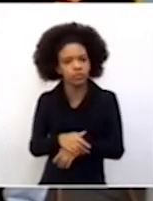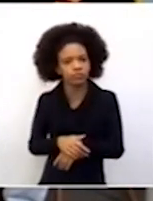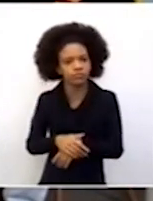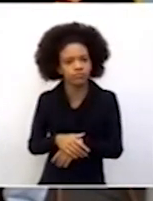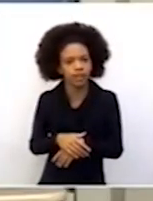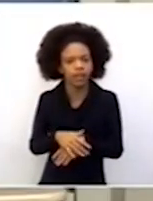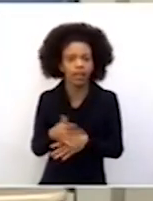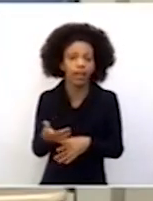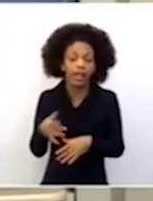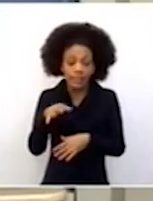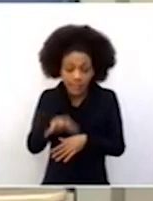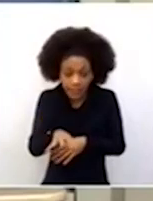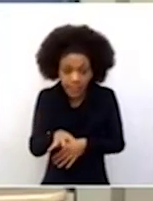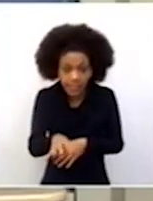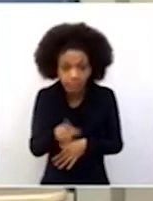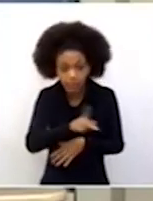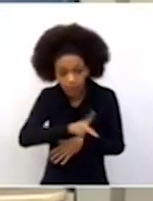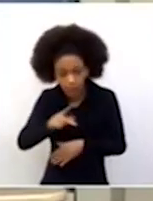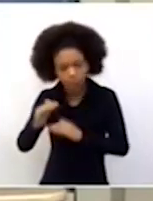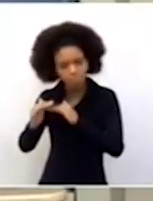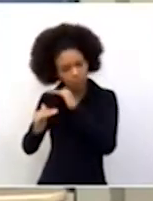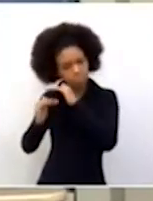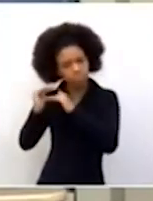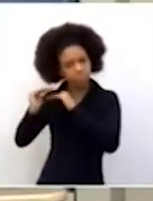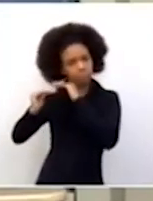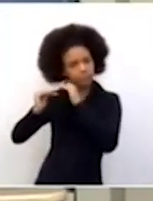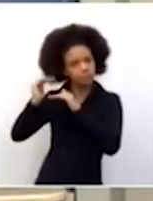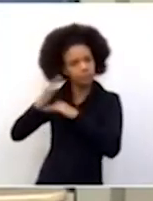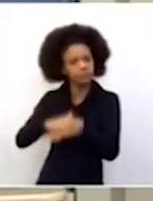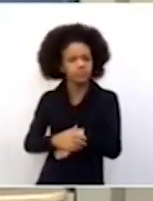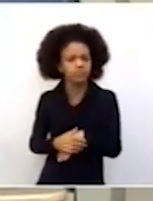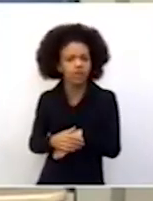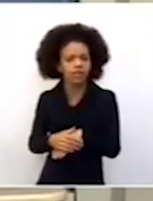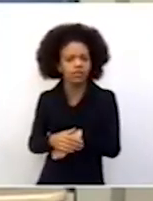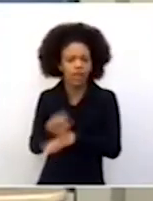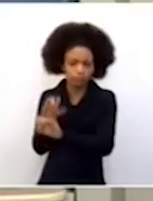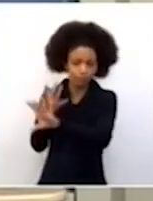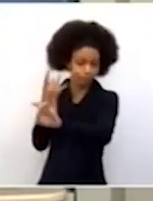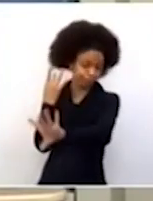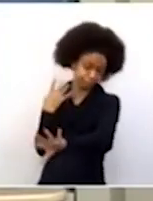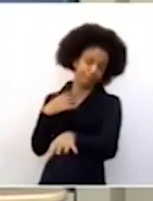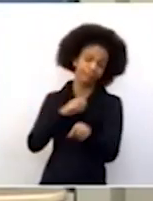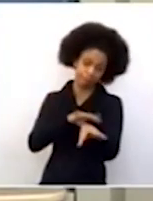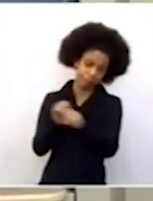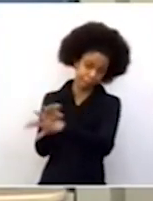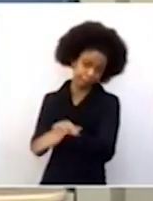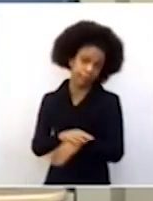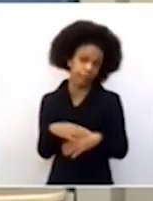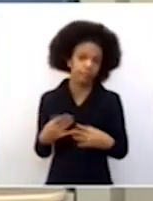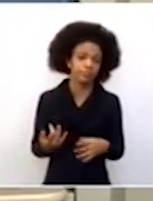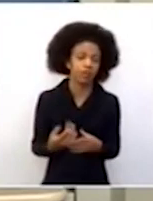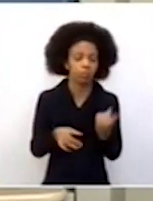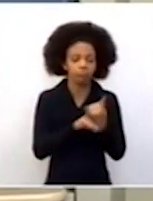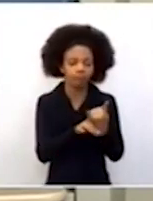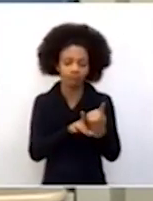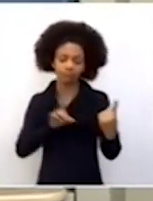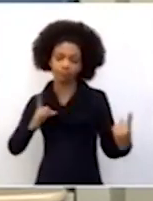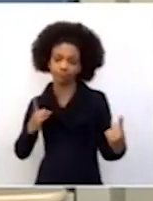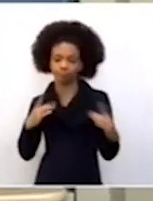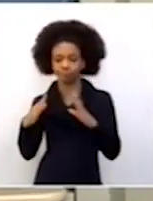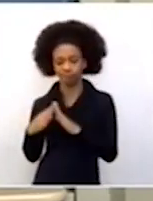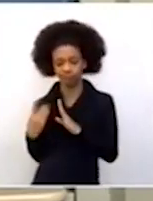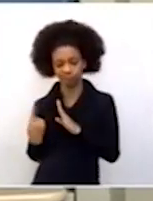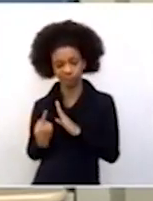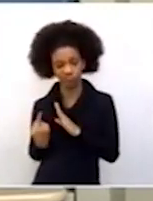estamos, nesse momento que nós estamos passando aqui de ensino à distância, né? Então os alunos ficam um pouco isolados, mas